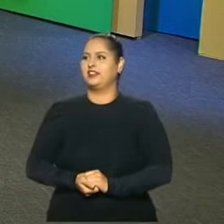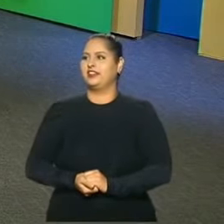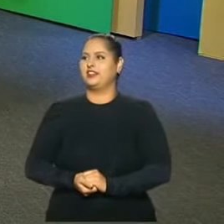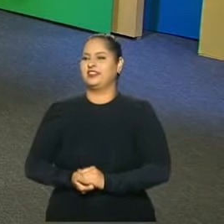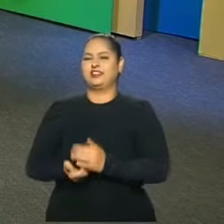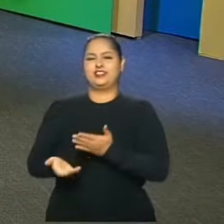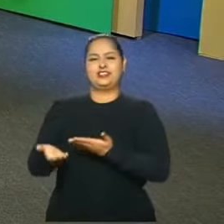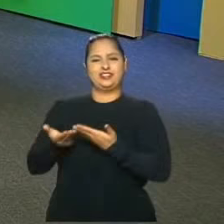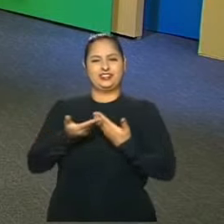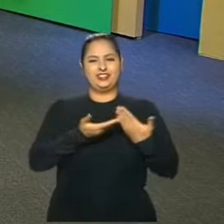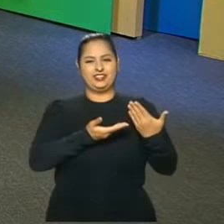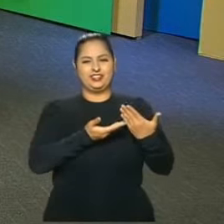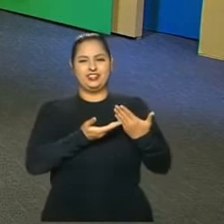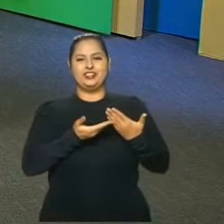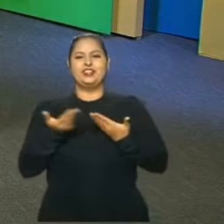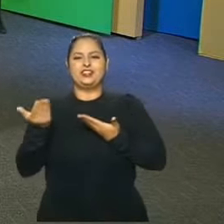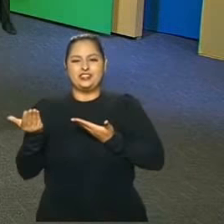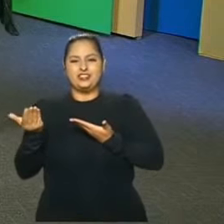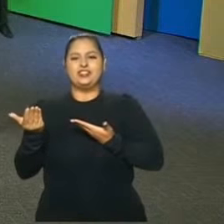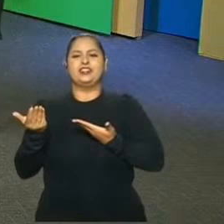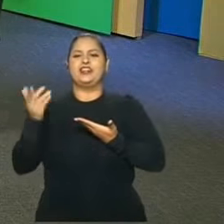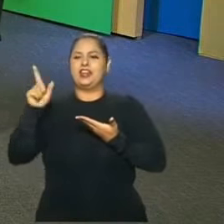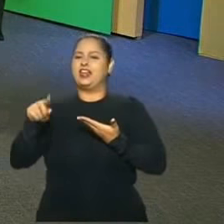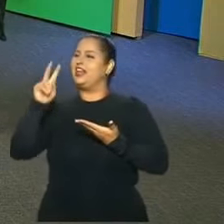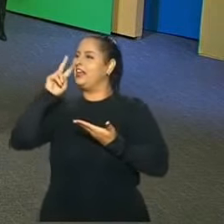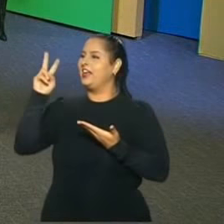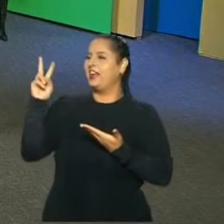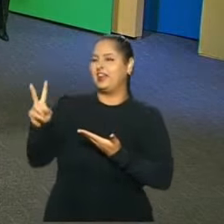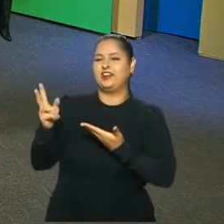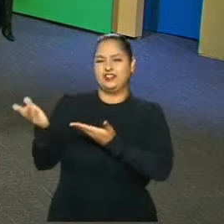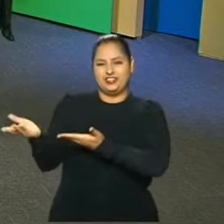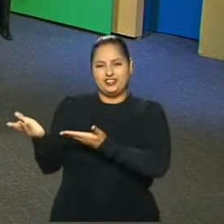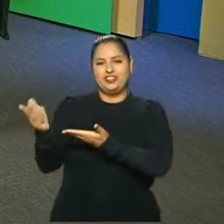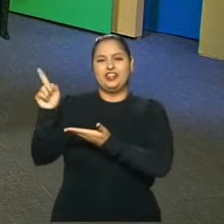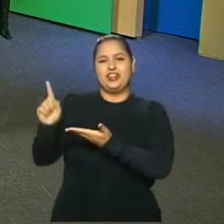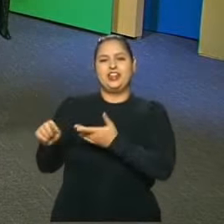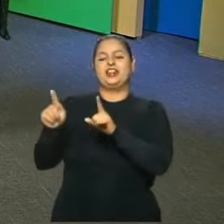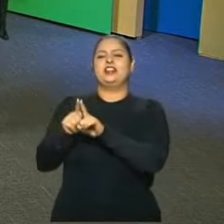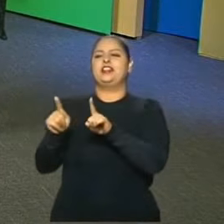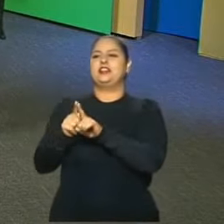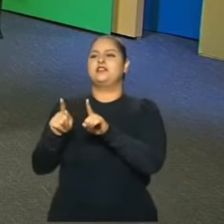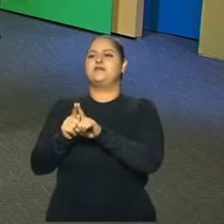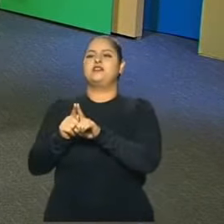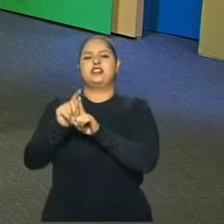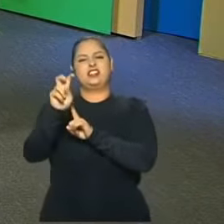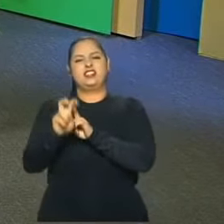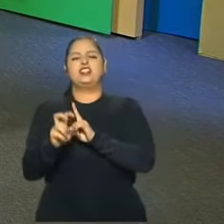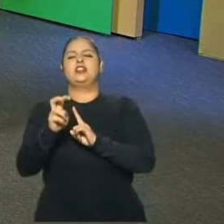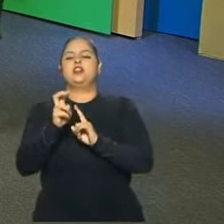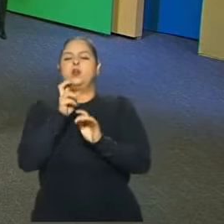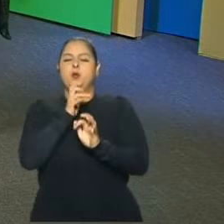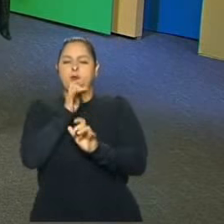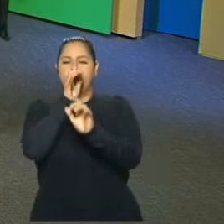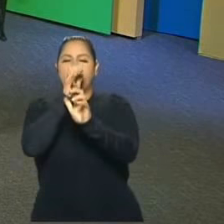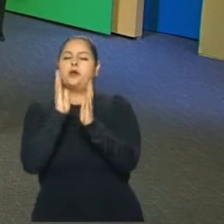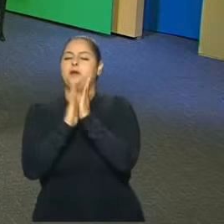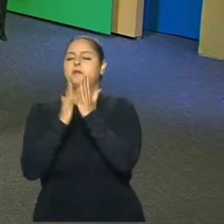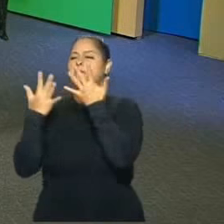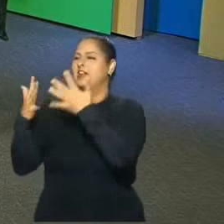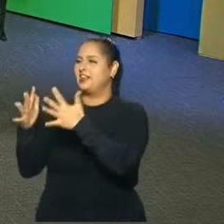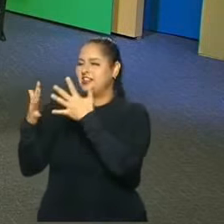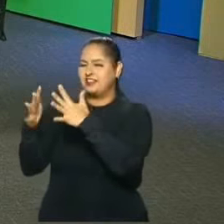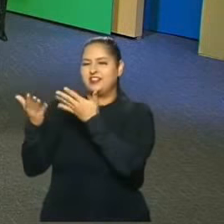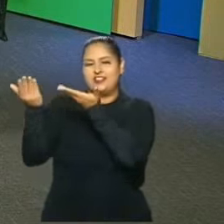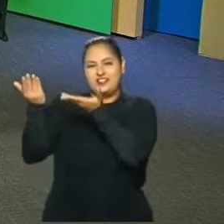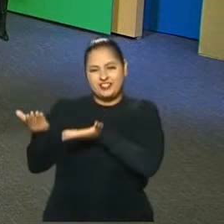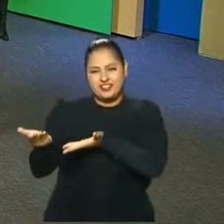Ah lá. Olha só, Fantasia para Quinteto de Sopros. Parabéns para você, Rafael Bezerra de Souza. Ê, coisa